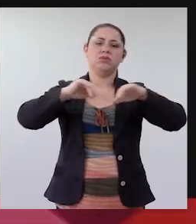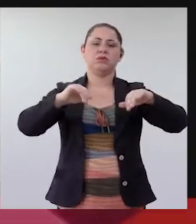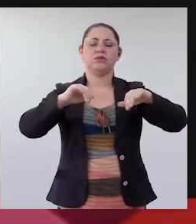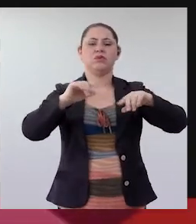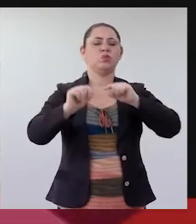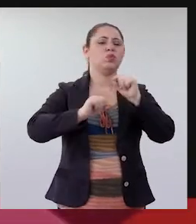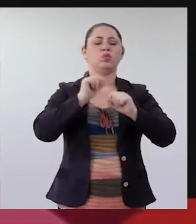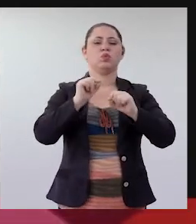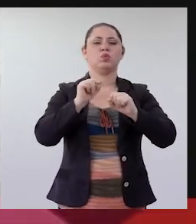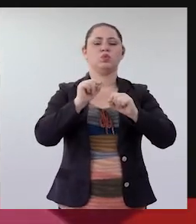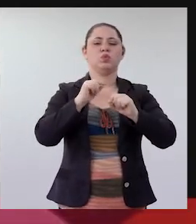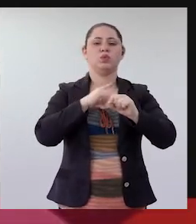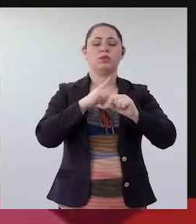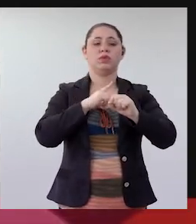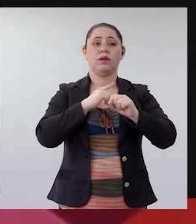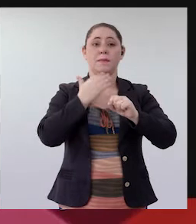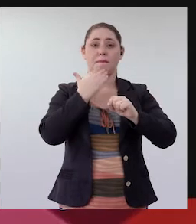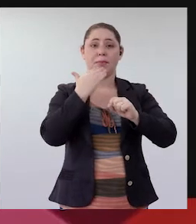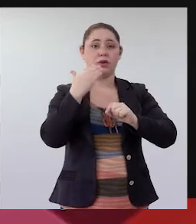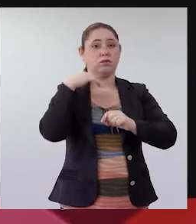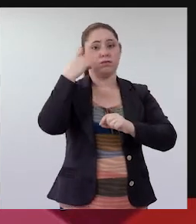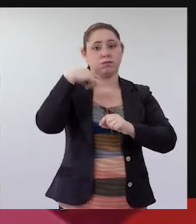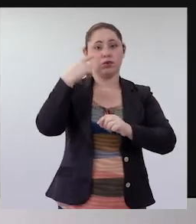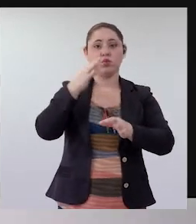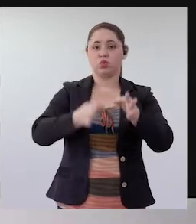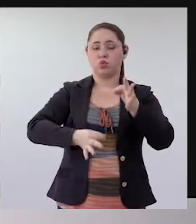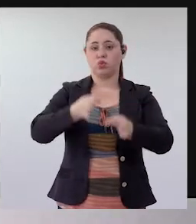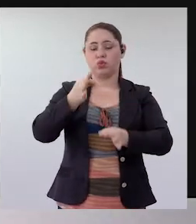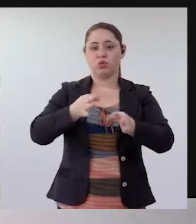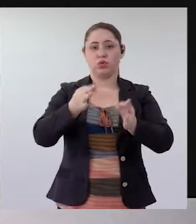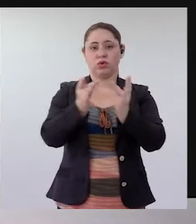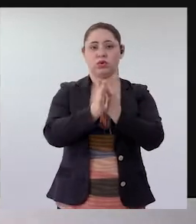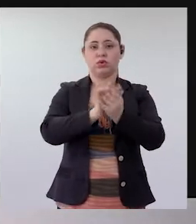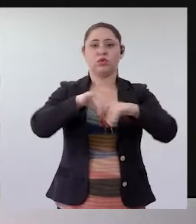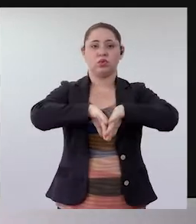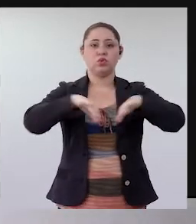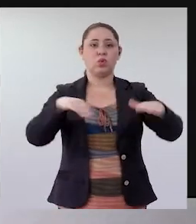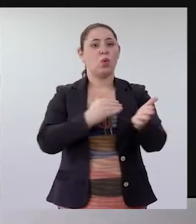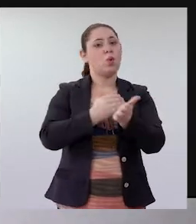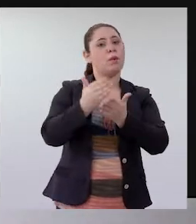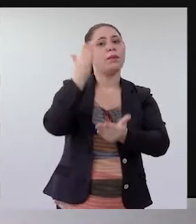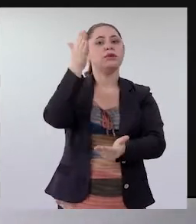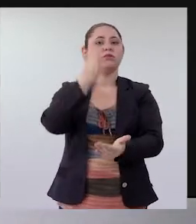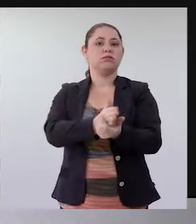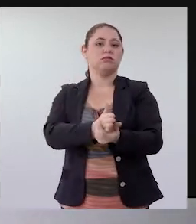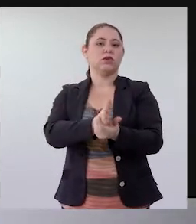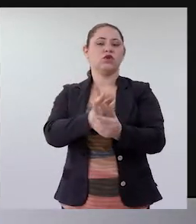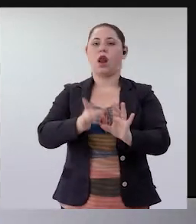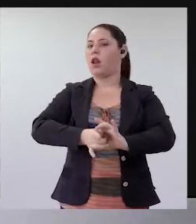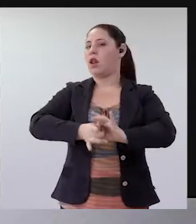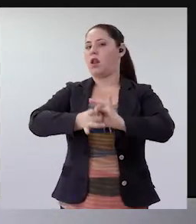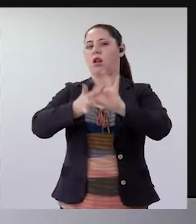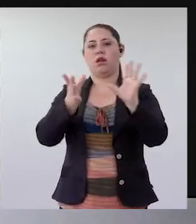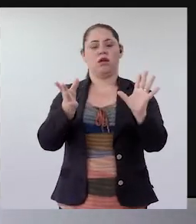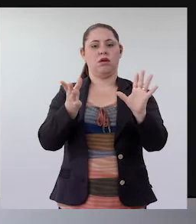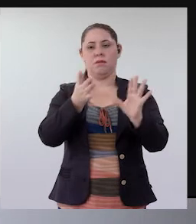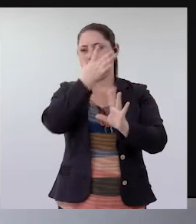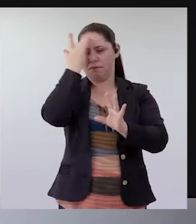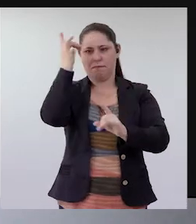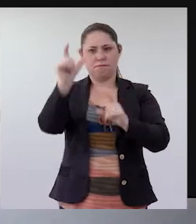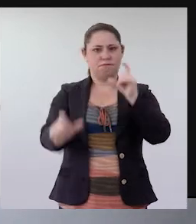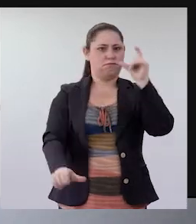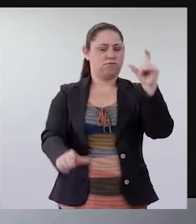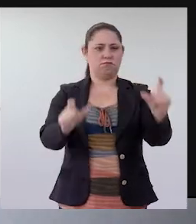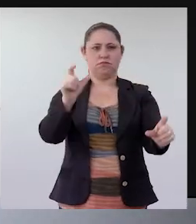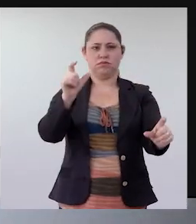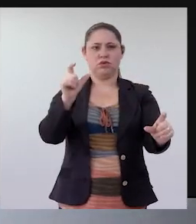divórcio. Muitas vezes, a pedido do advogado, o juiz decreta o divórcio no início do processo e já libera, né, os